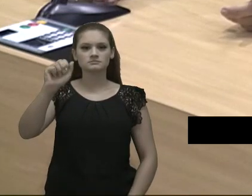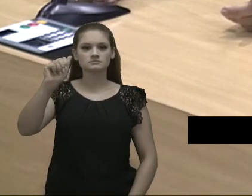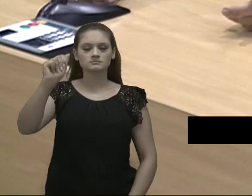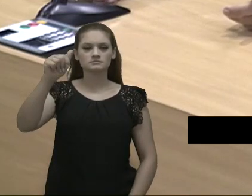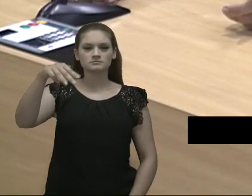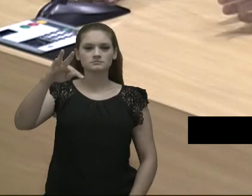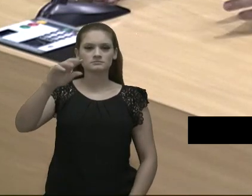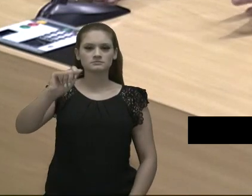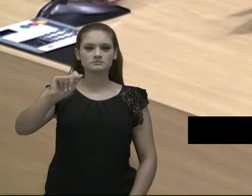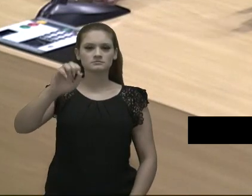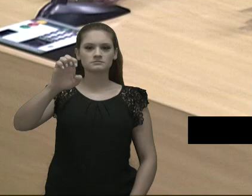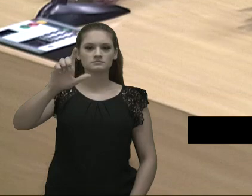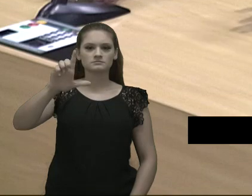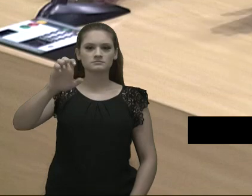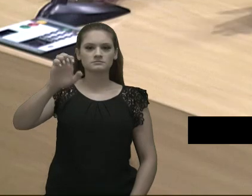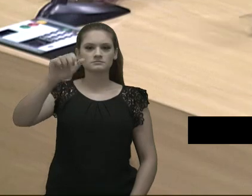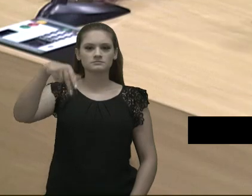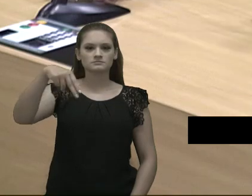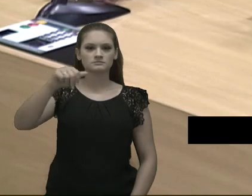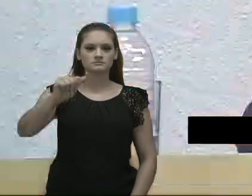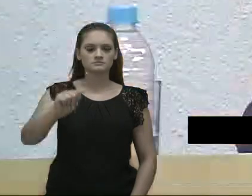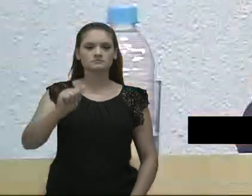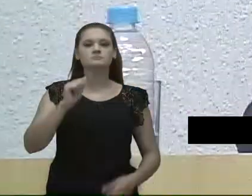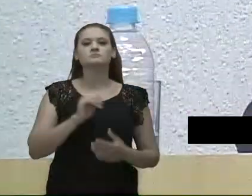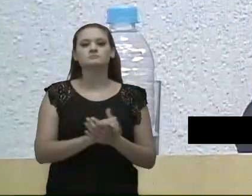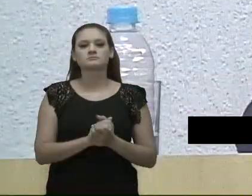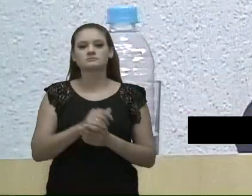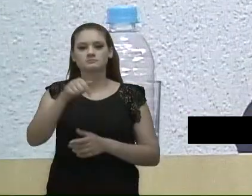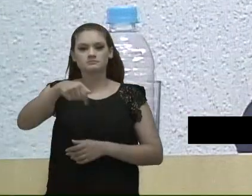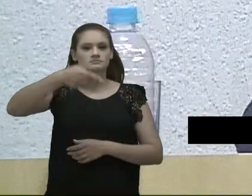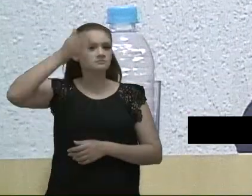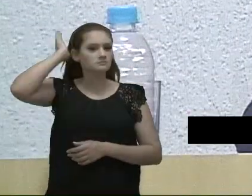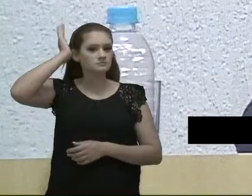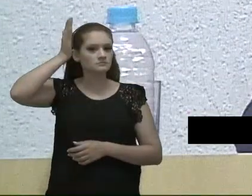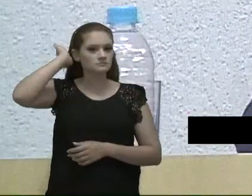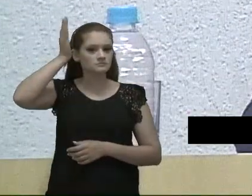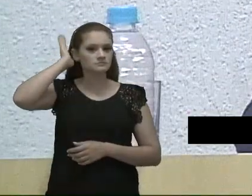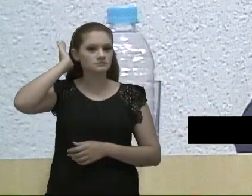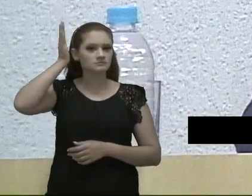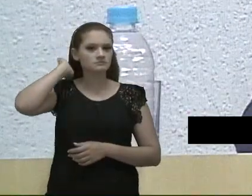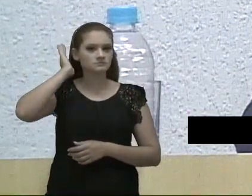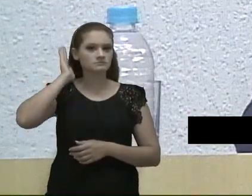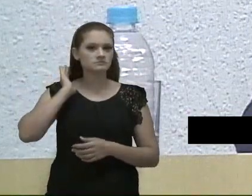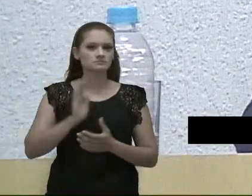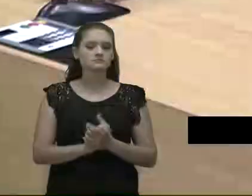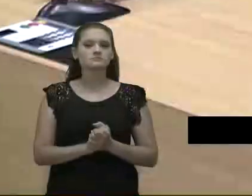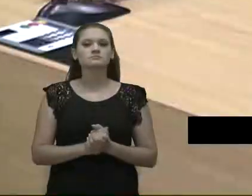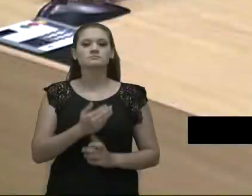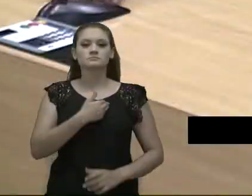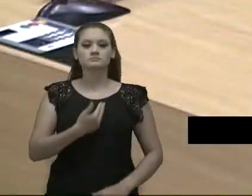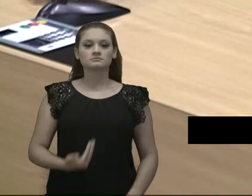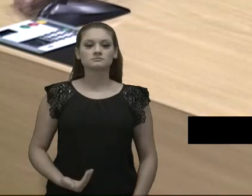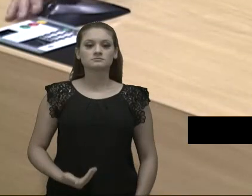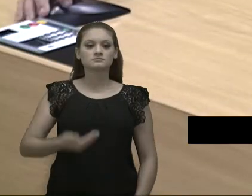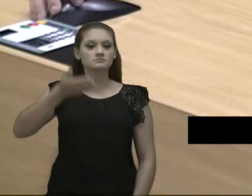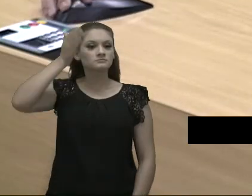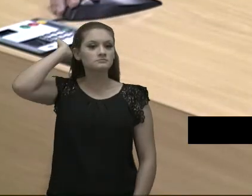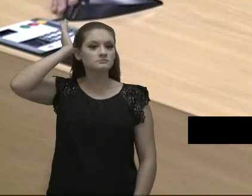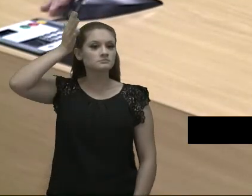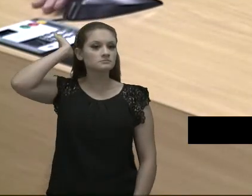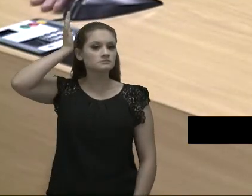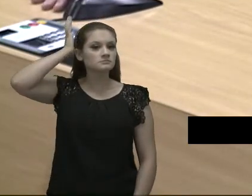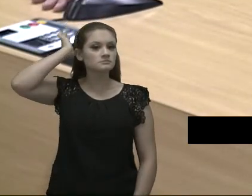dele. Sim, não é. Pela, então, tá, referente aqui, na unidade aqui, de Taubaté. Quanto o senhor não, recebe? Não, referente ao serviço público de Taubaté. Sim. Ele não está